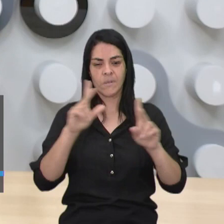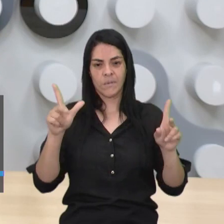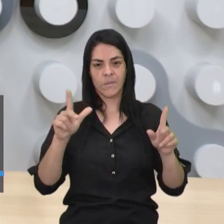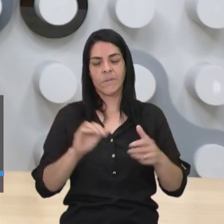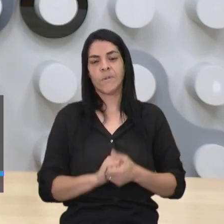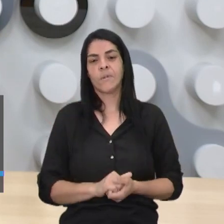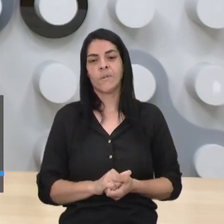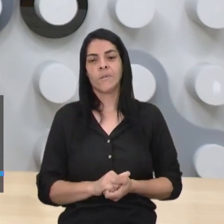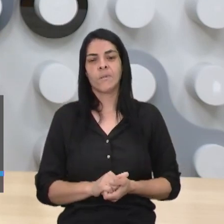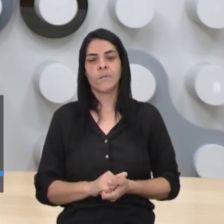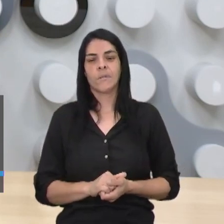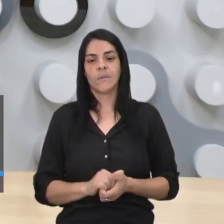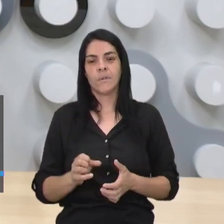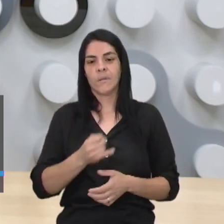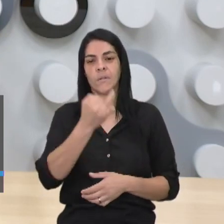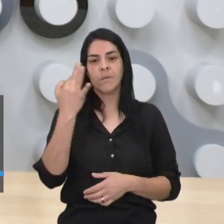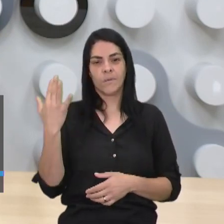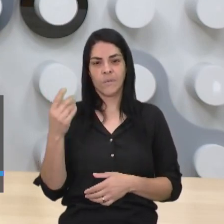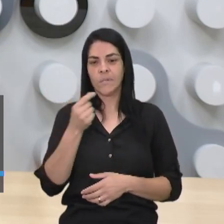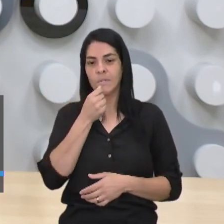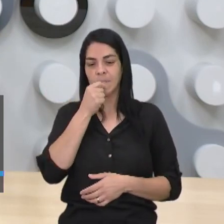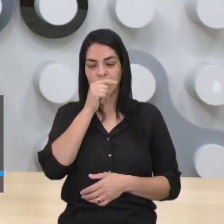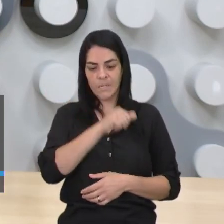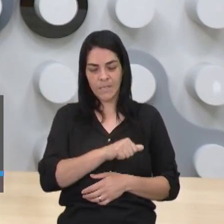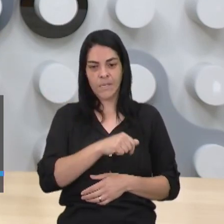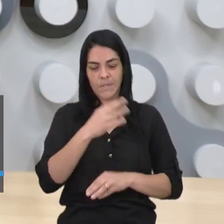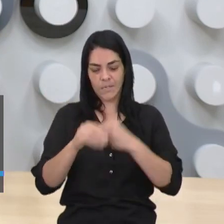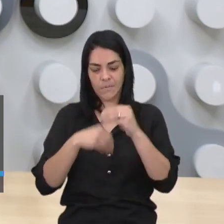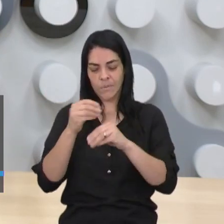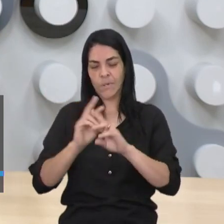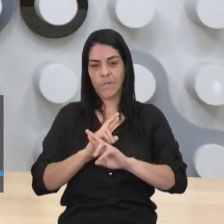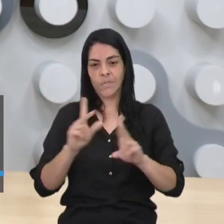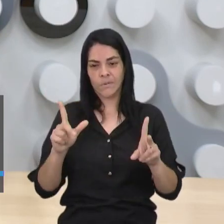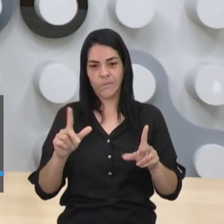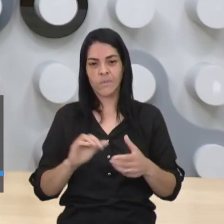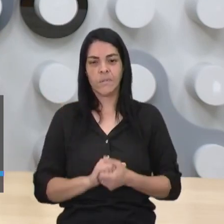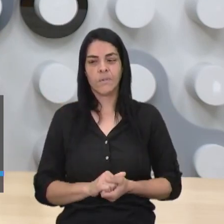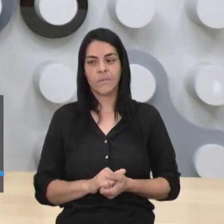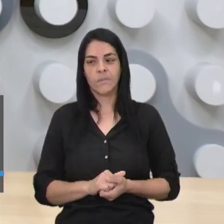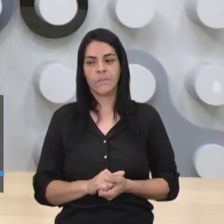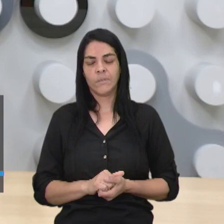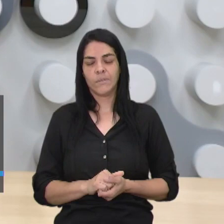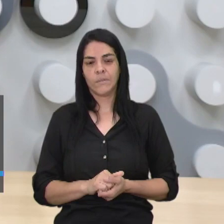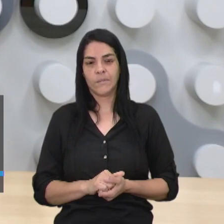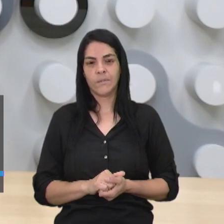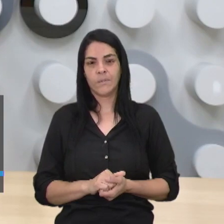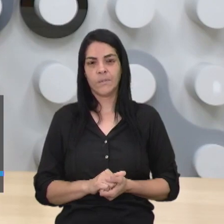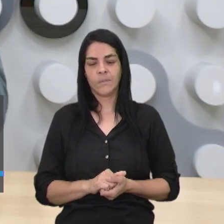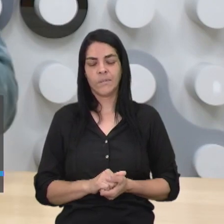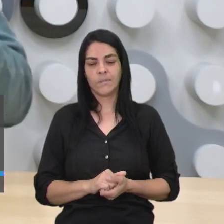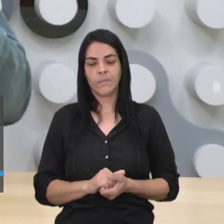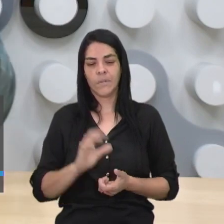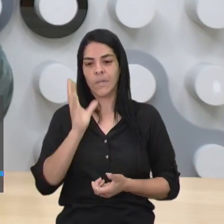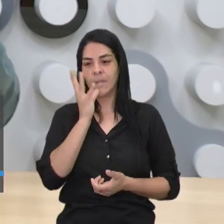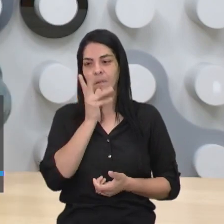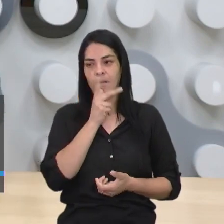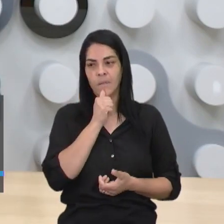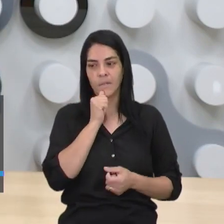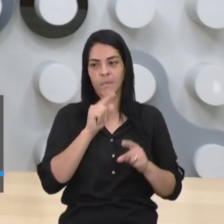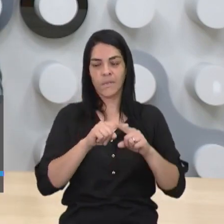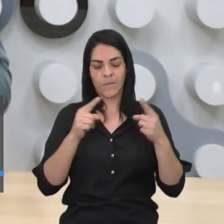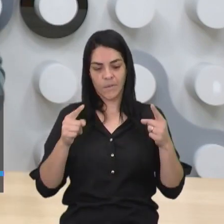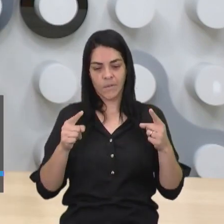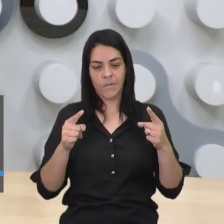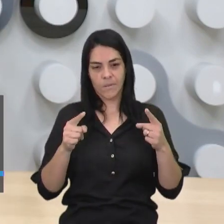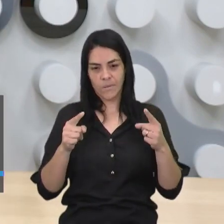diferente, né? A quantidade de sais dissolvidos são diferentes. É uma corrente que ela é lenta, mas ela é